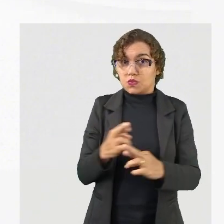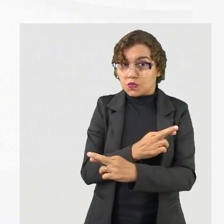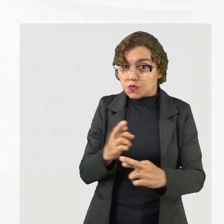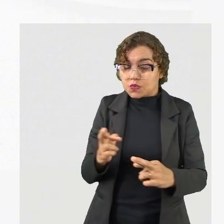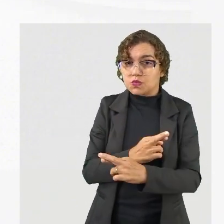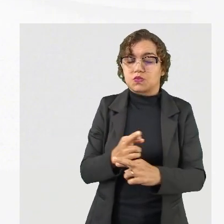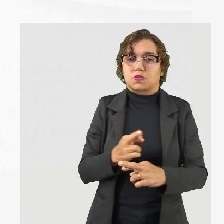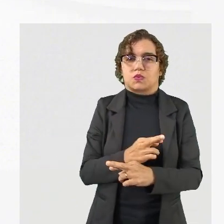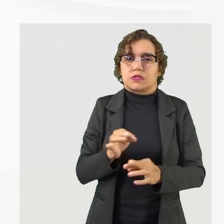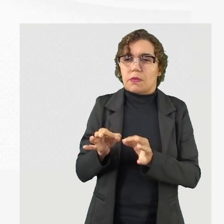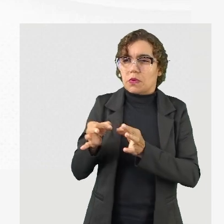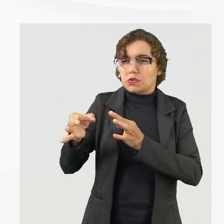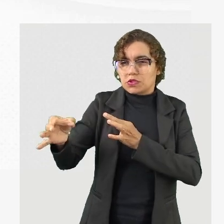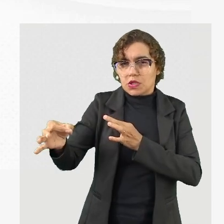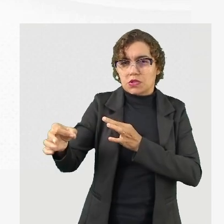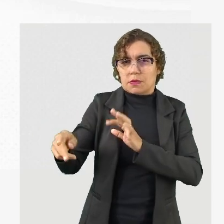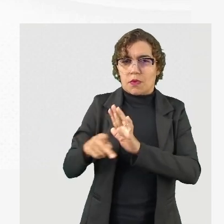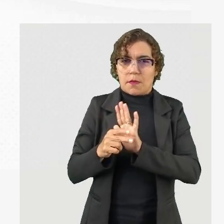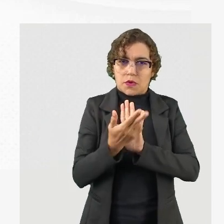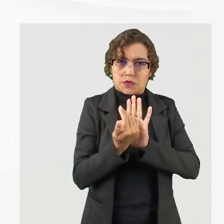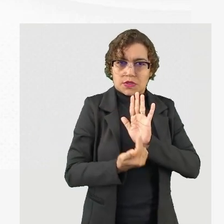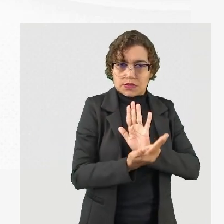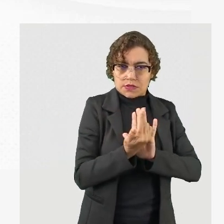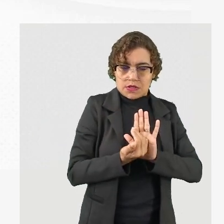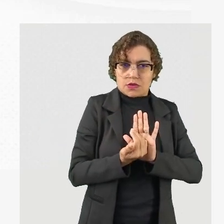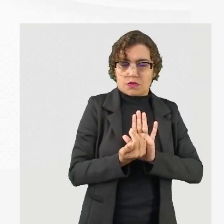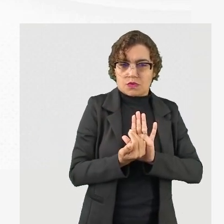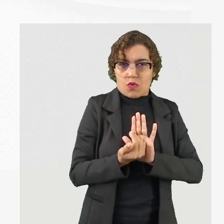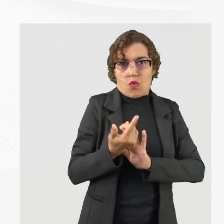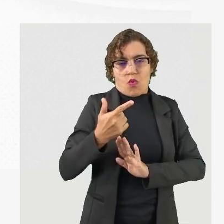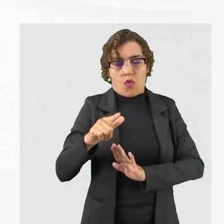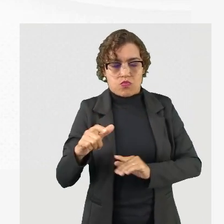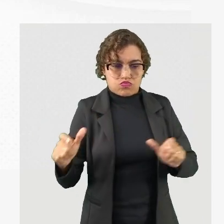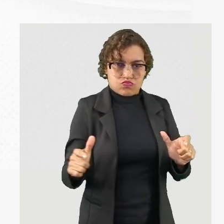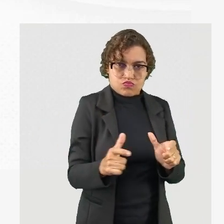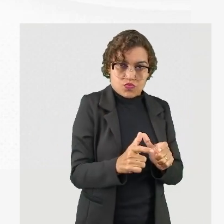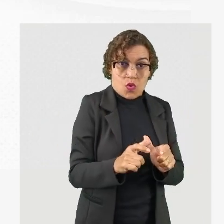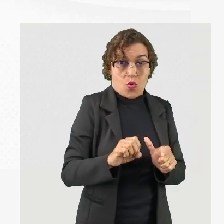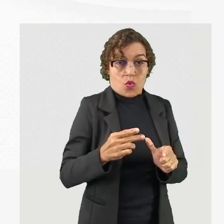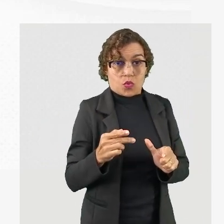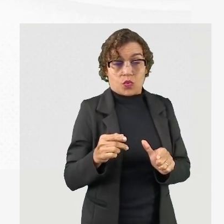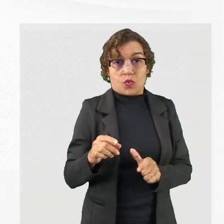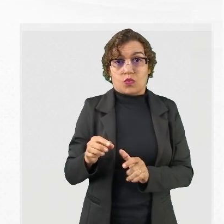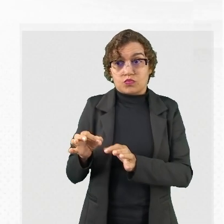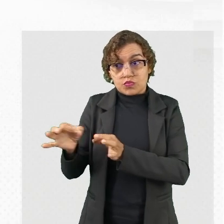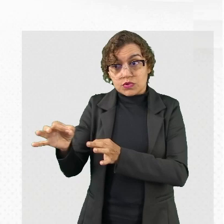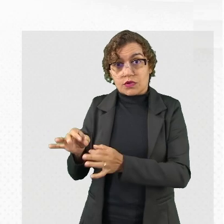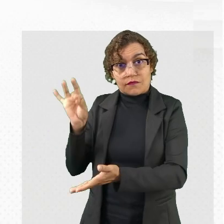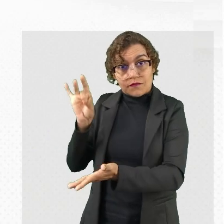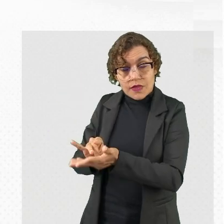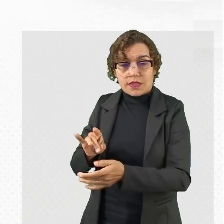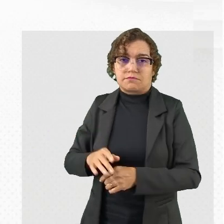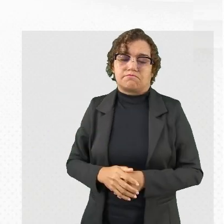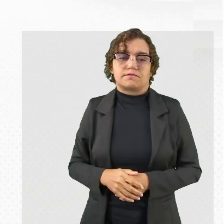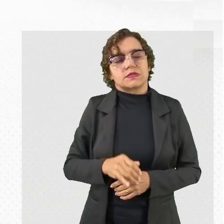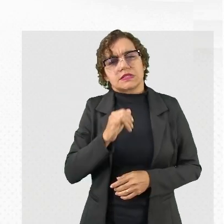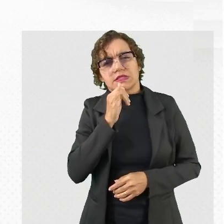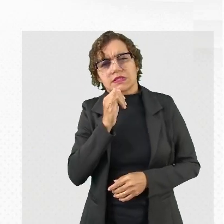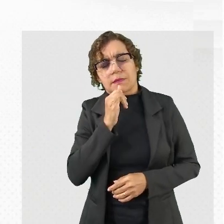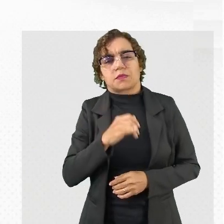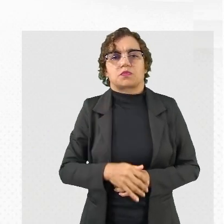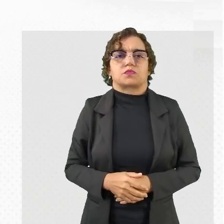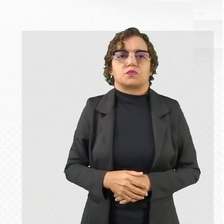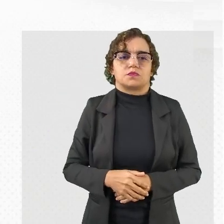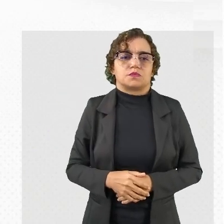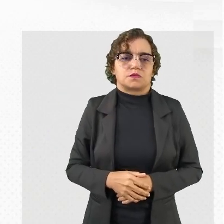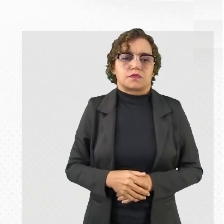um desenho, né? Ou em qualquer redução e a distância real, tá? Então se você tiver uma situação